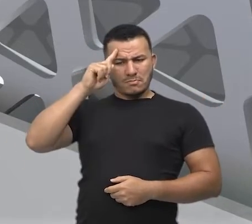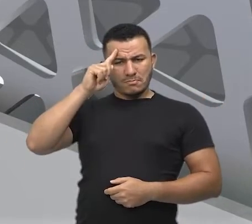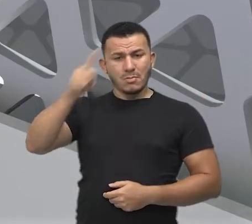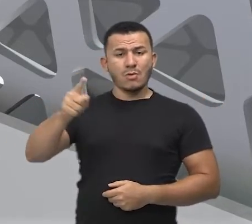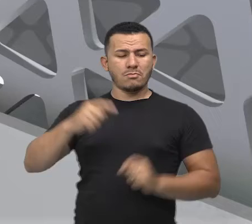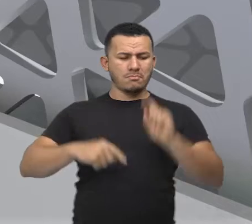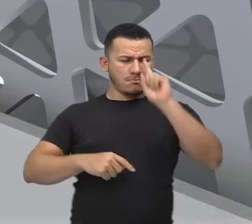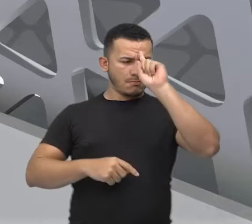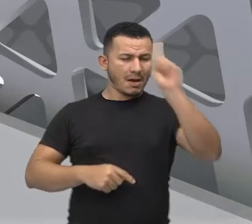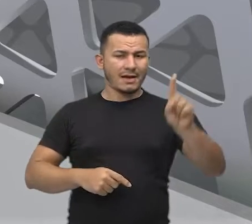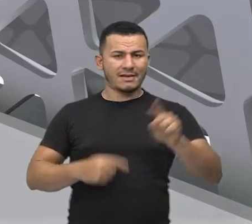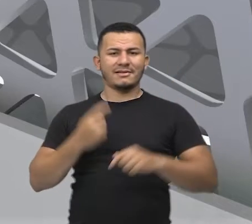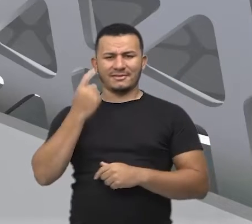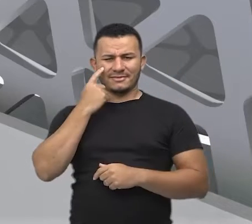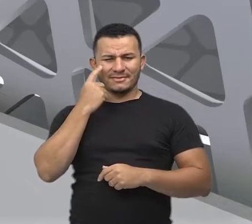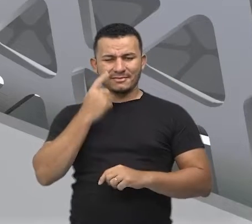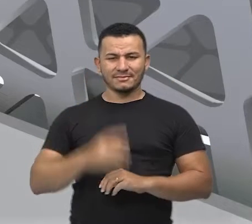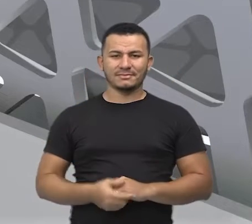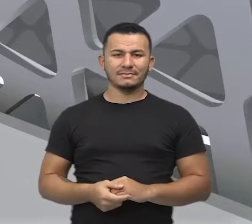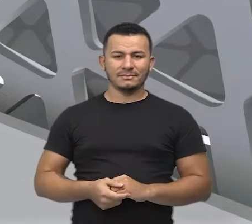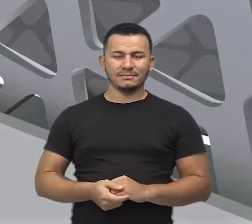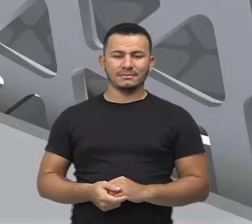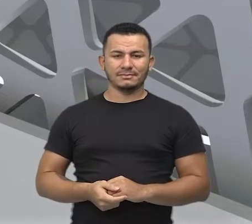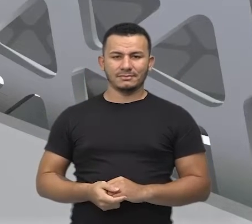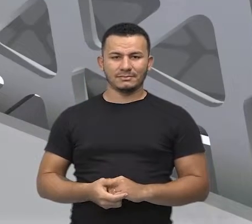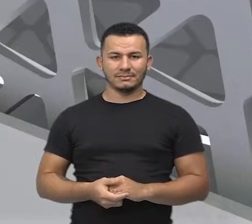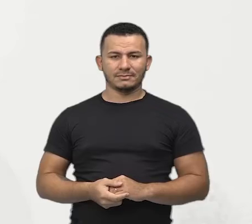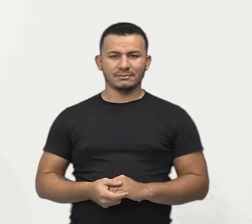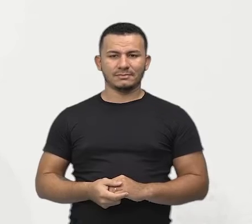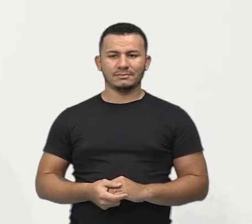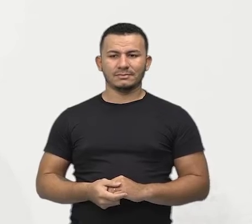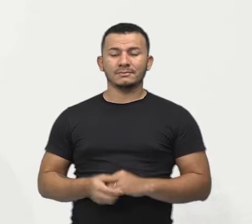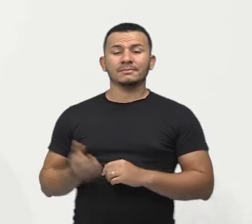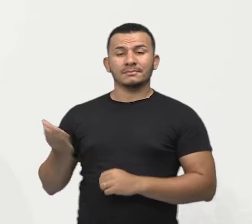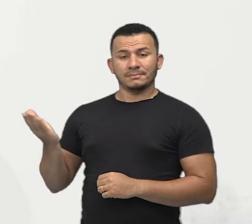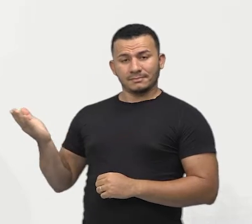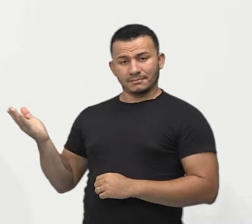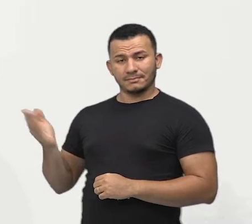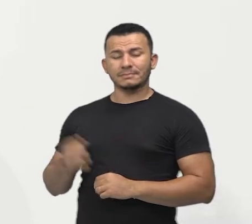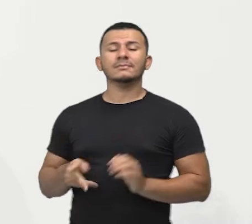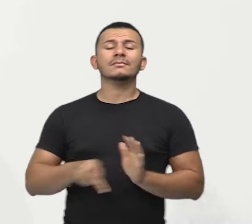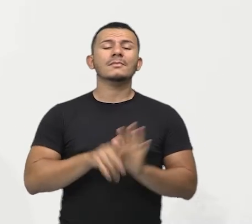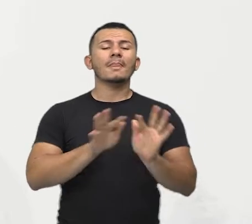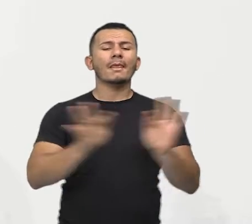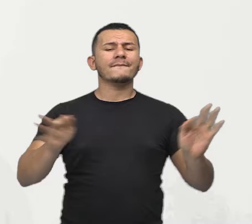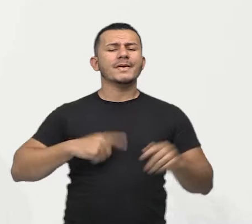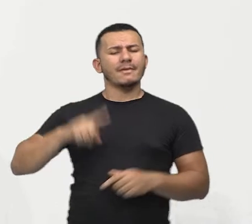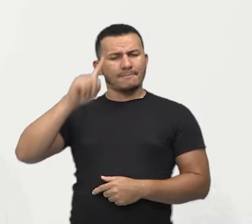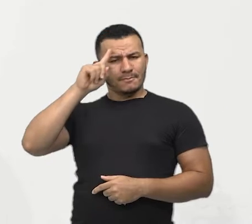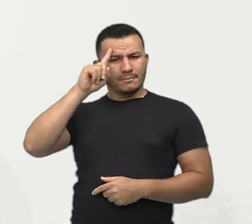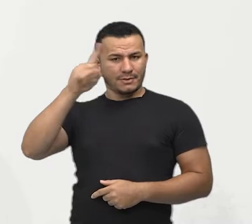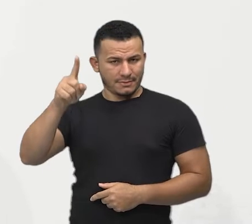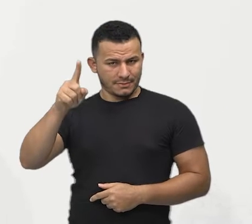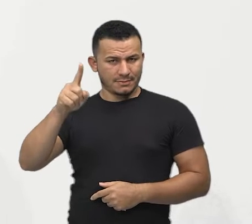mandar fazer algo. Vamos compreender? Então, olhem o nosso texto. As frases imperativas